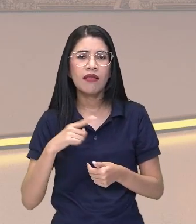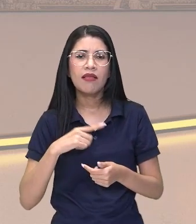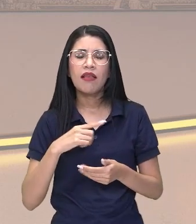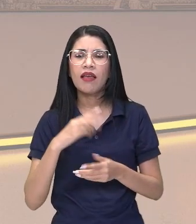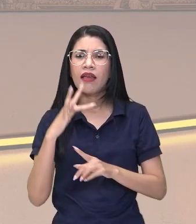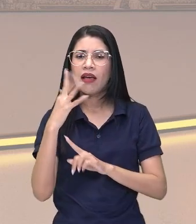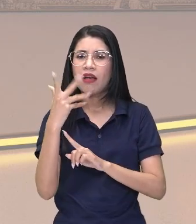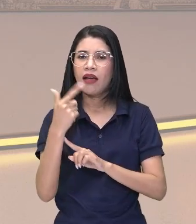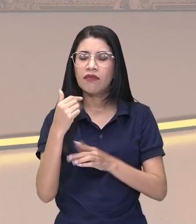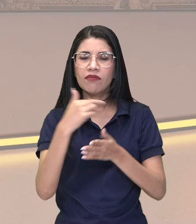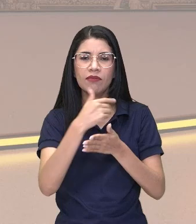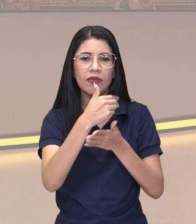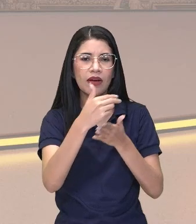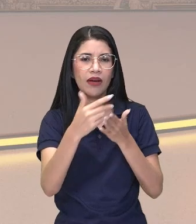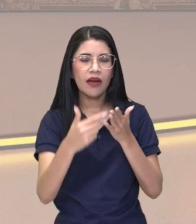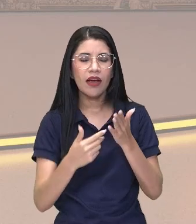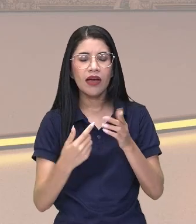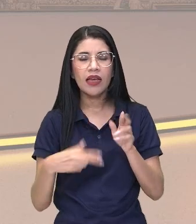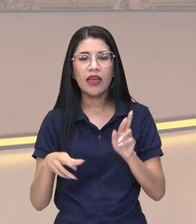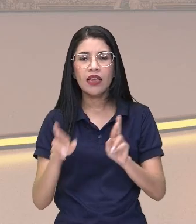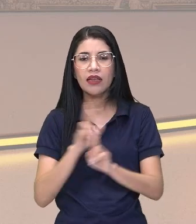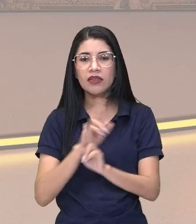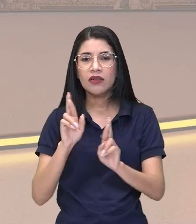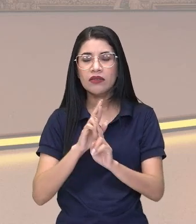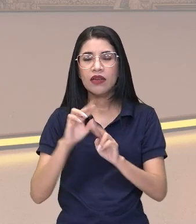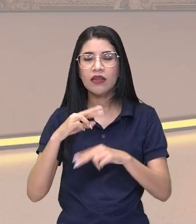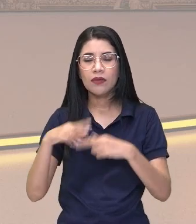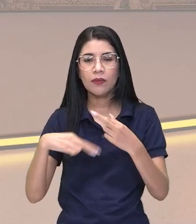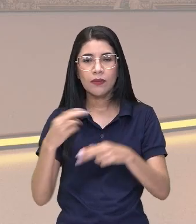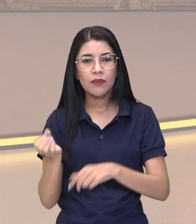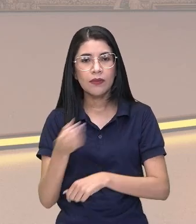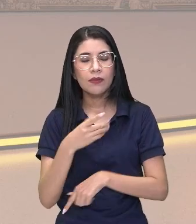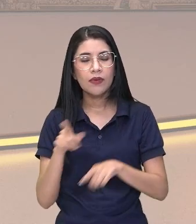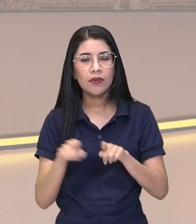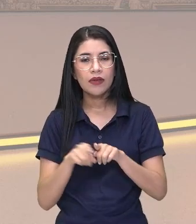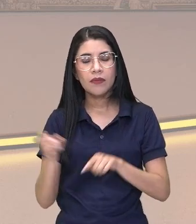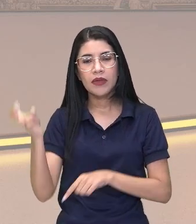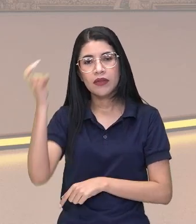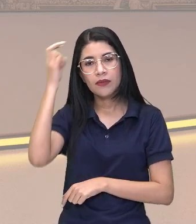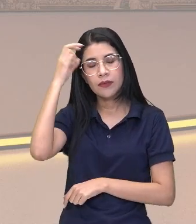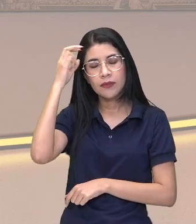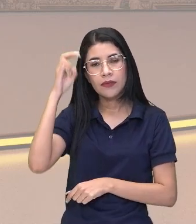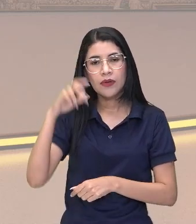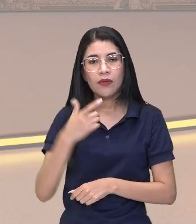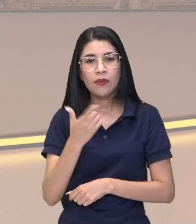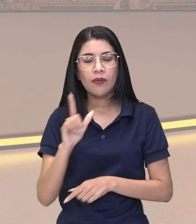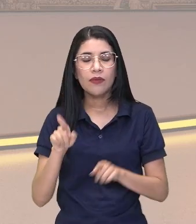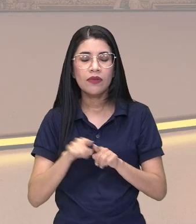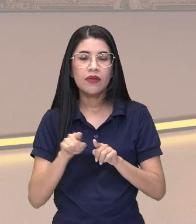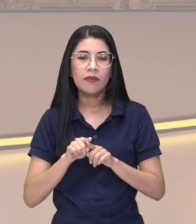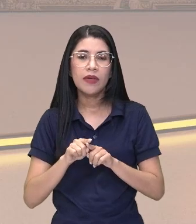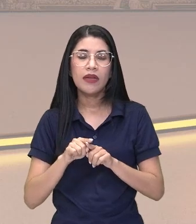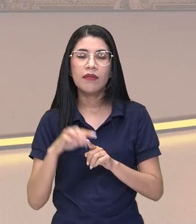então, ligadas a esse renascimento cultural, tá certo? Então, outra grande obra aqui ligada, então,